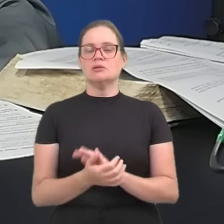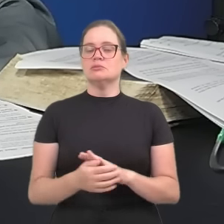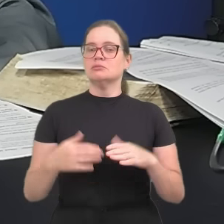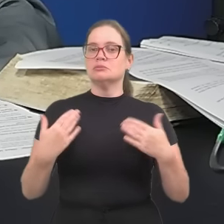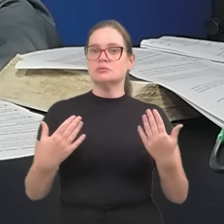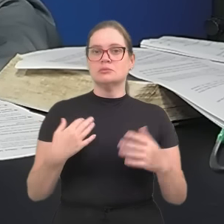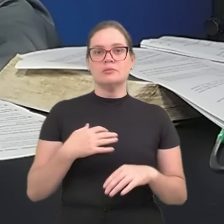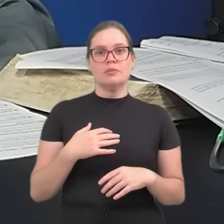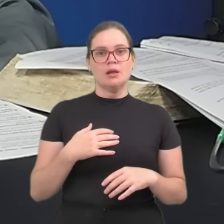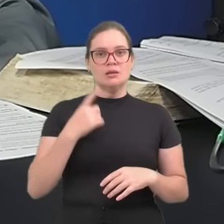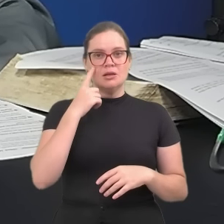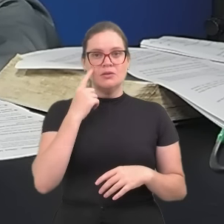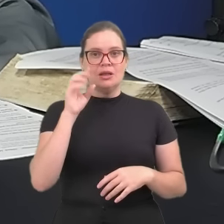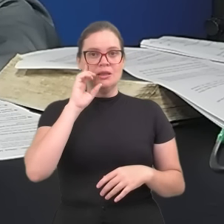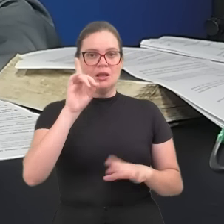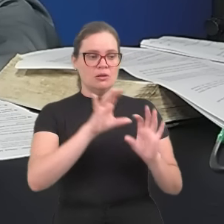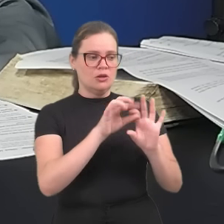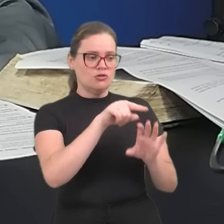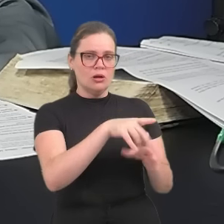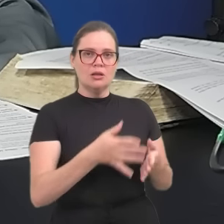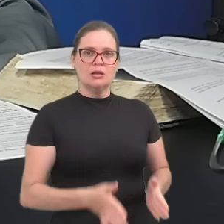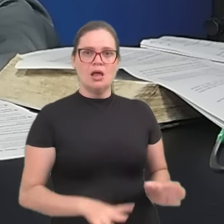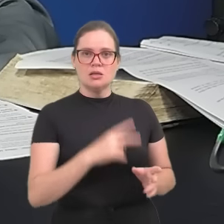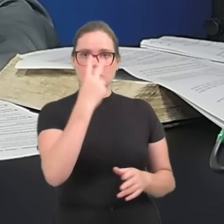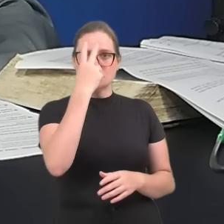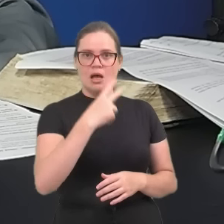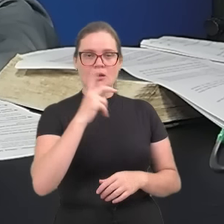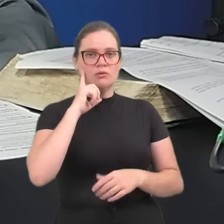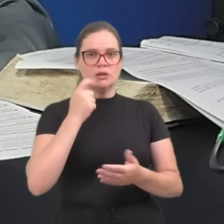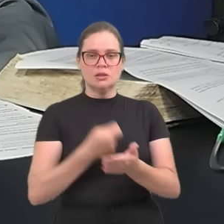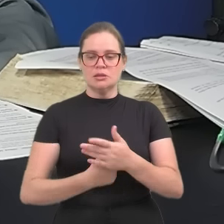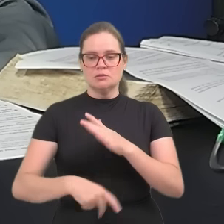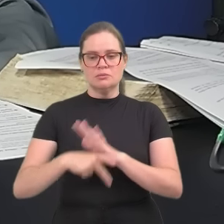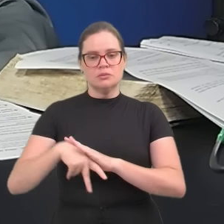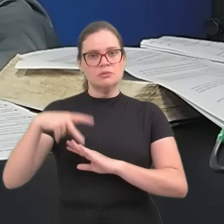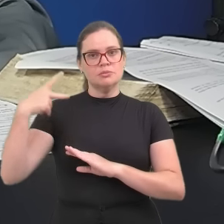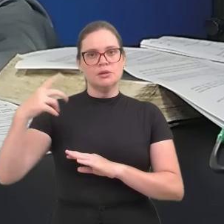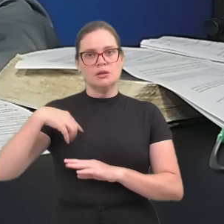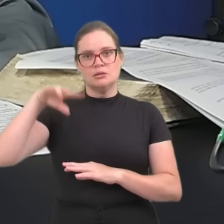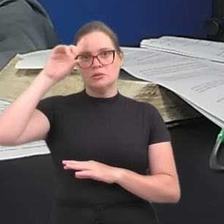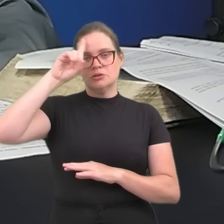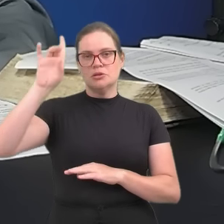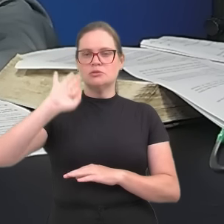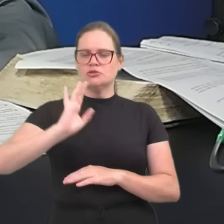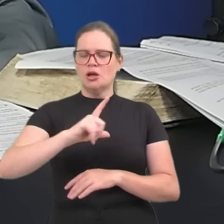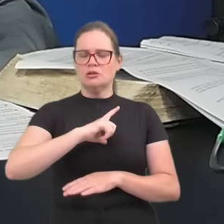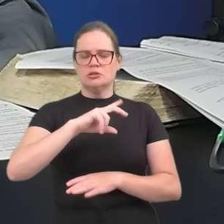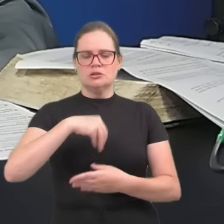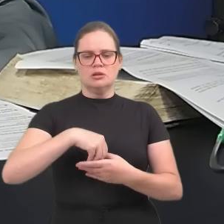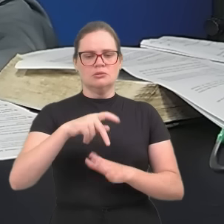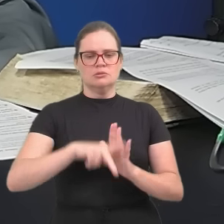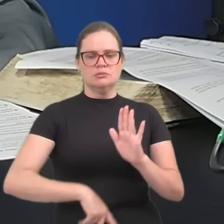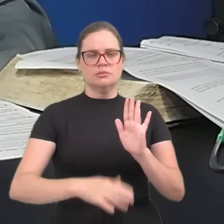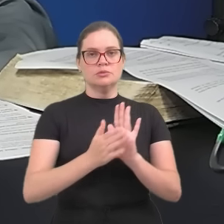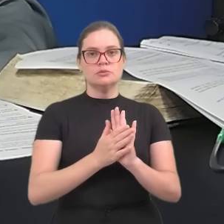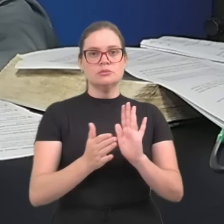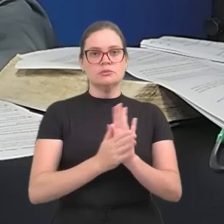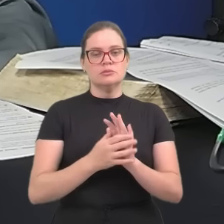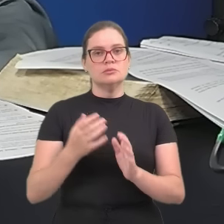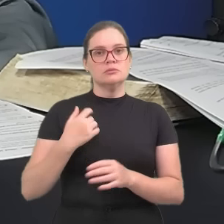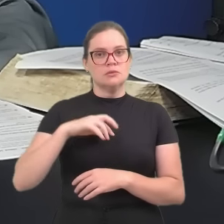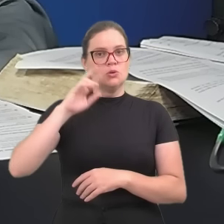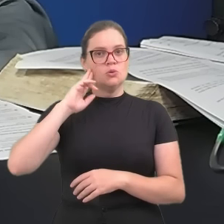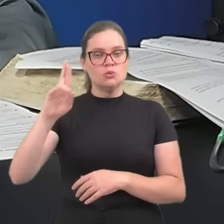ele nasceu cego. Foi uma determinação da parte do Senhor, previsto pelo Senhor. O Senhor permitiu que